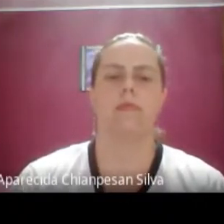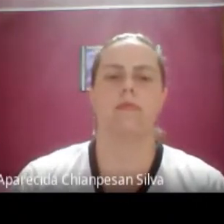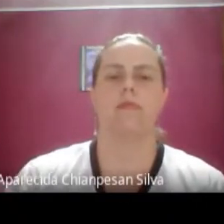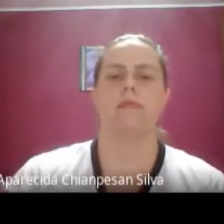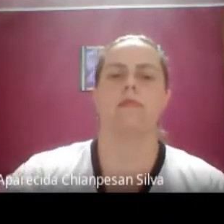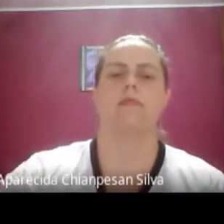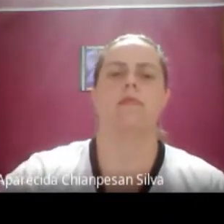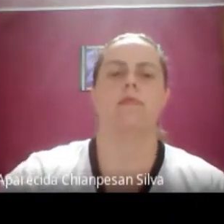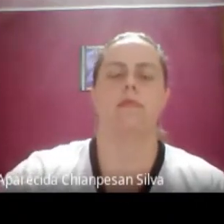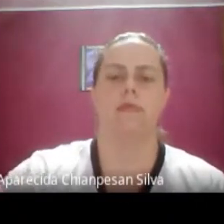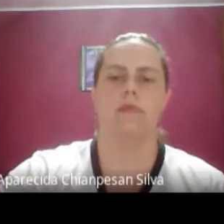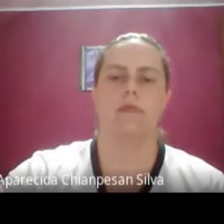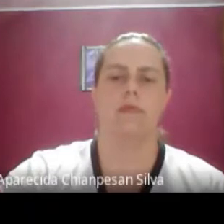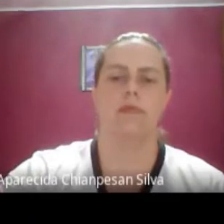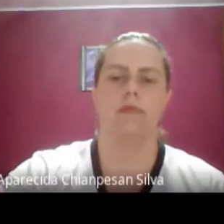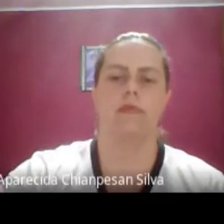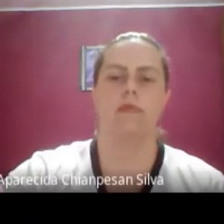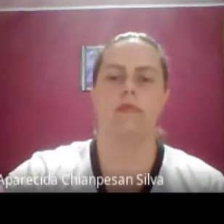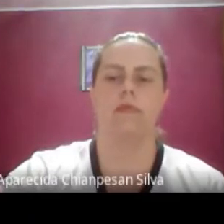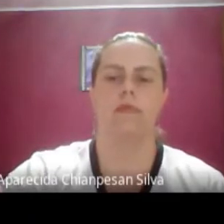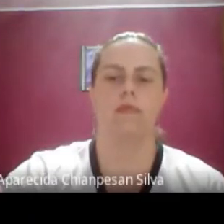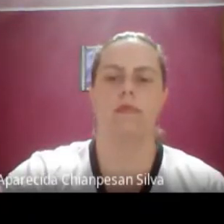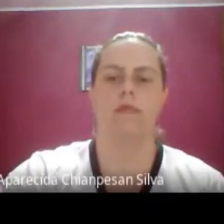Maracas! Triângulo!